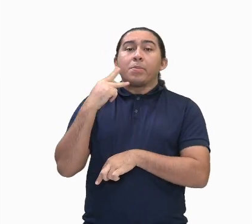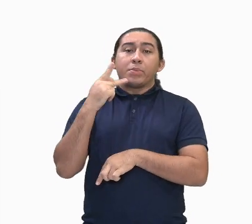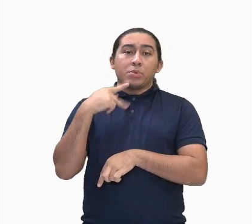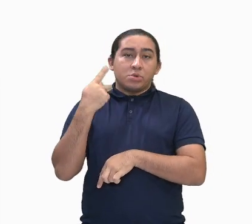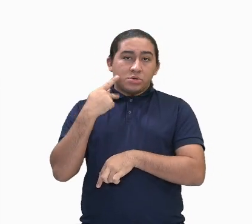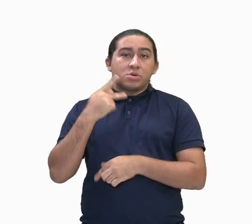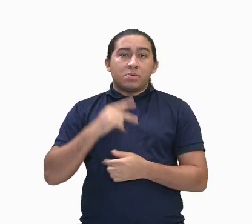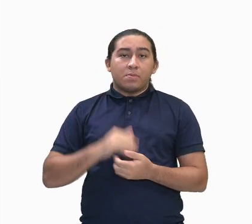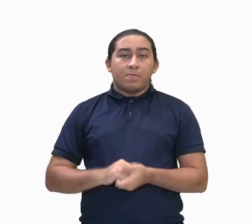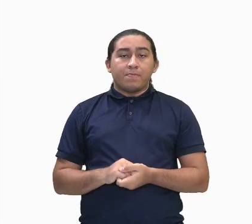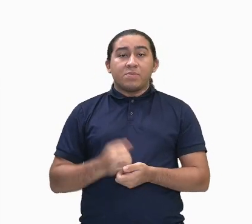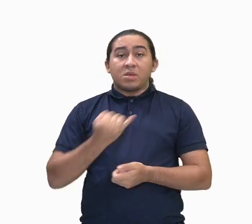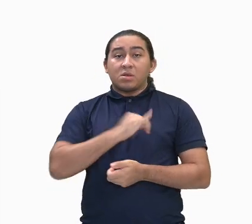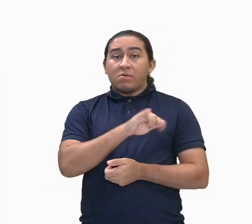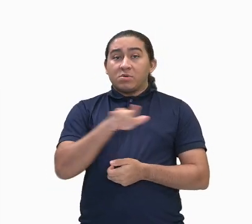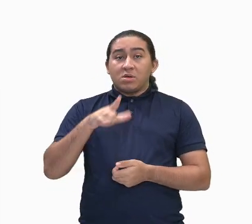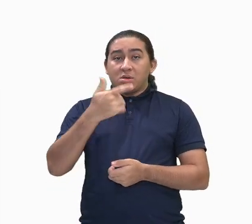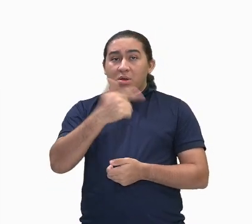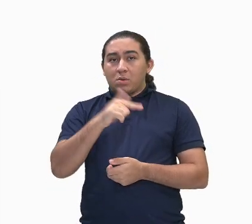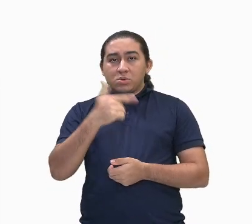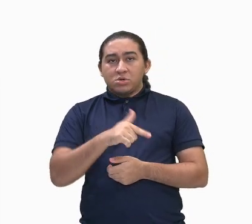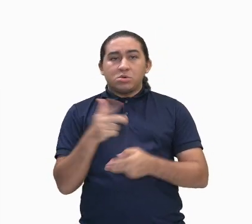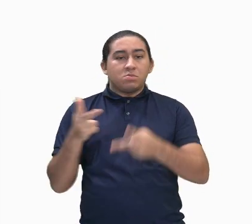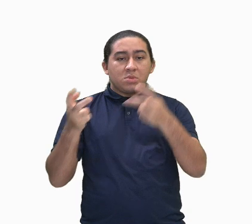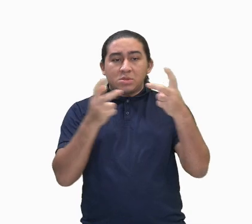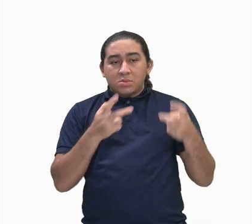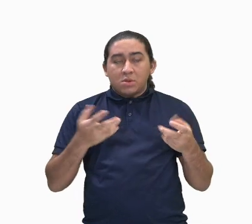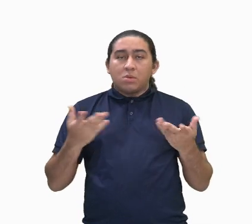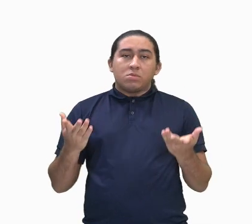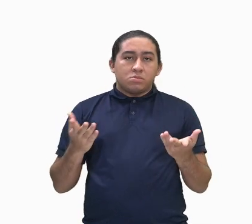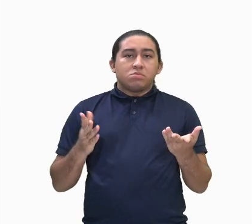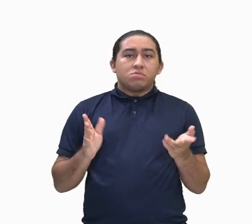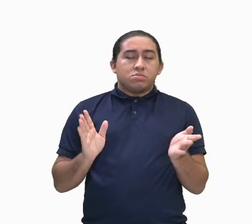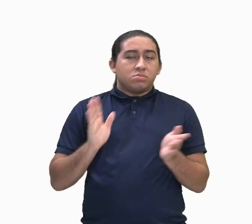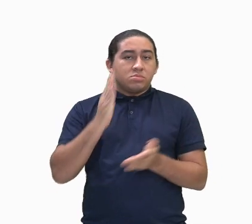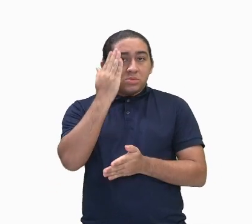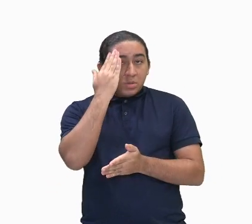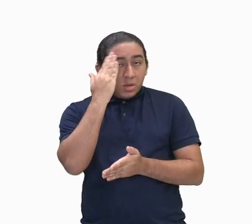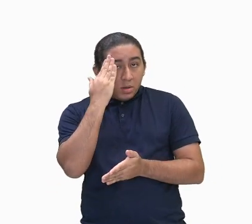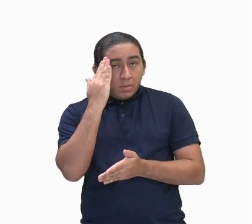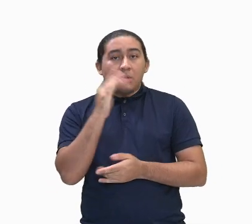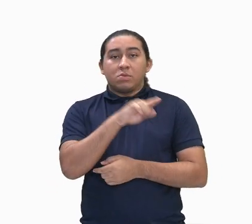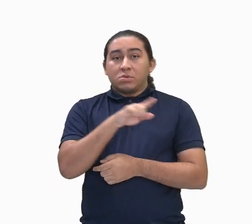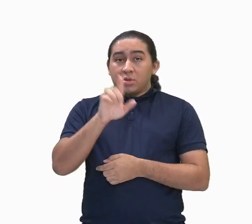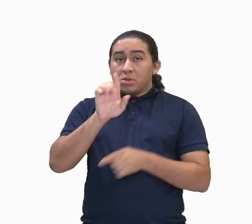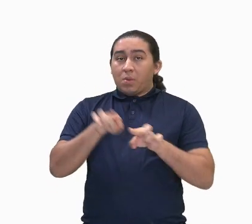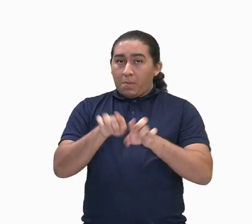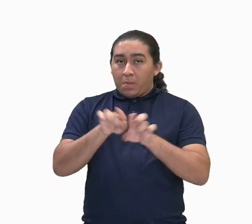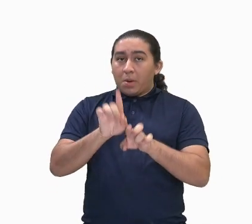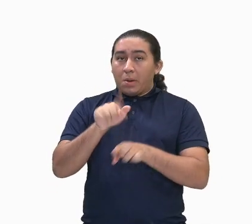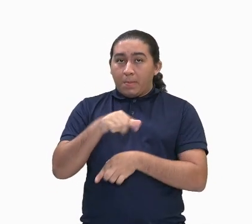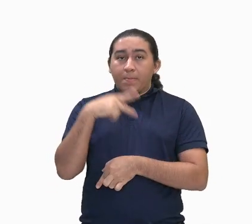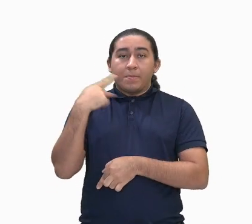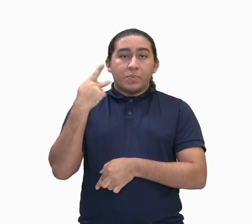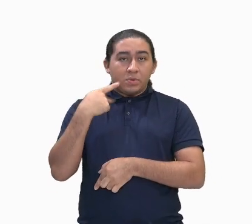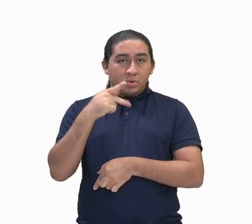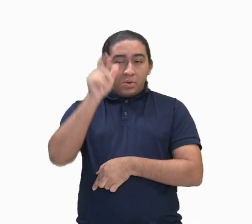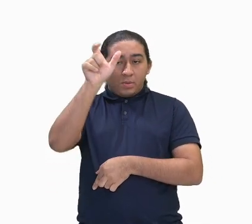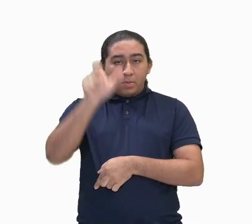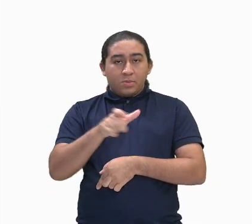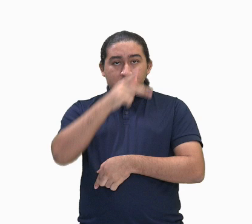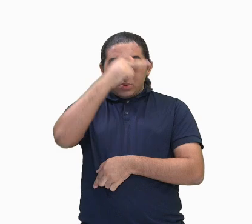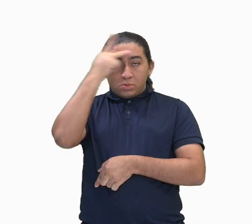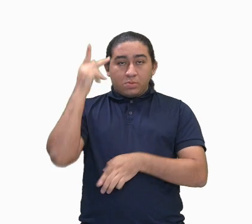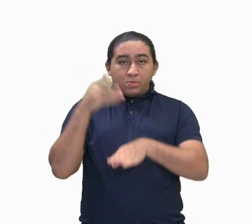você não tinha noção, pois passe a saber que você também é um ser político, ok? A